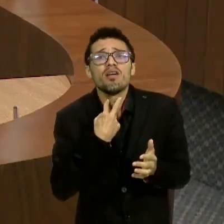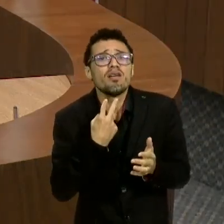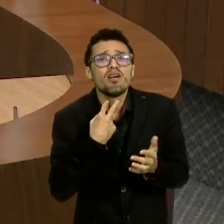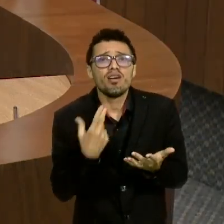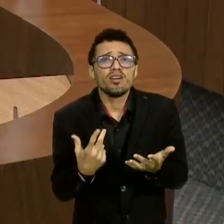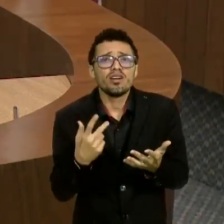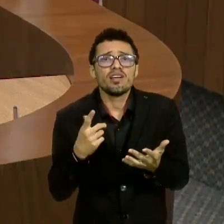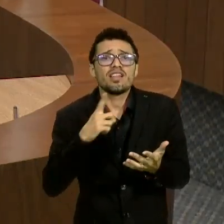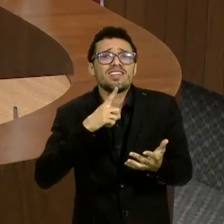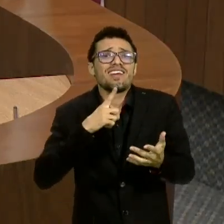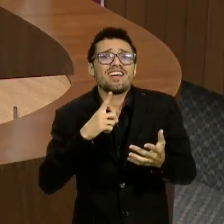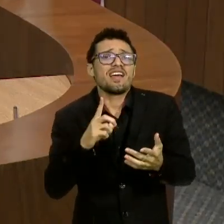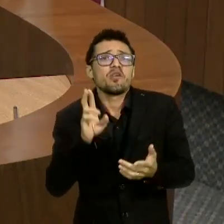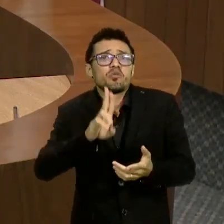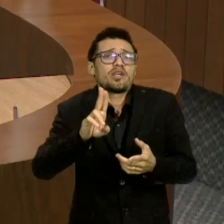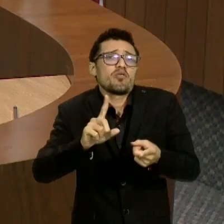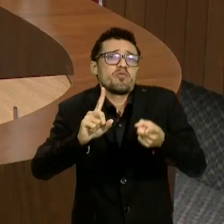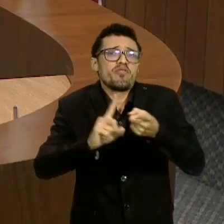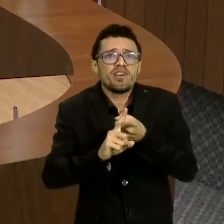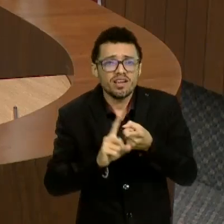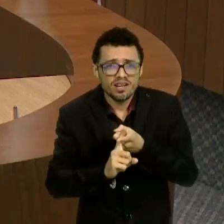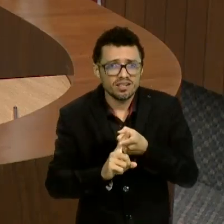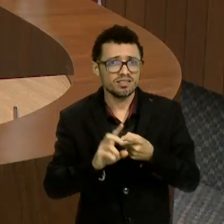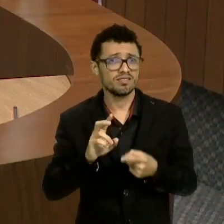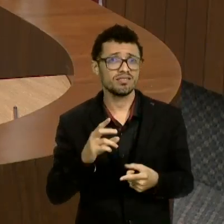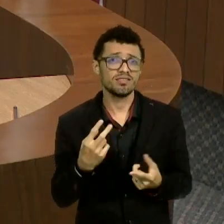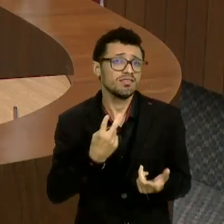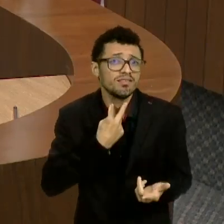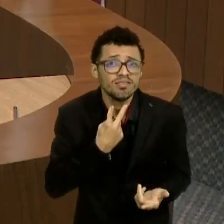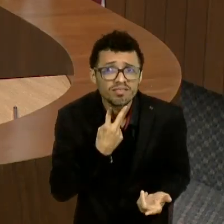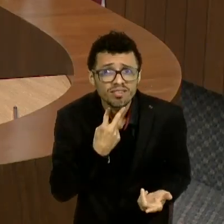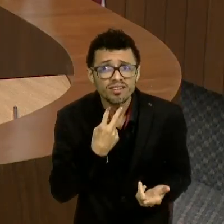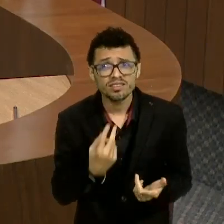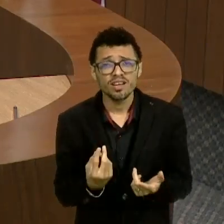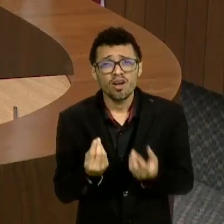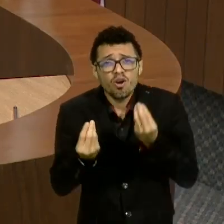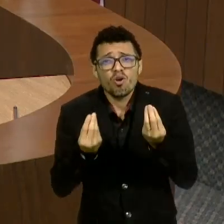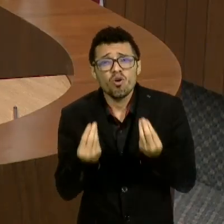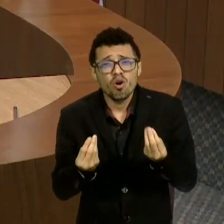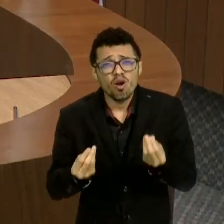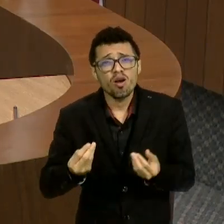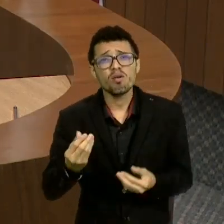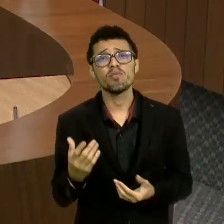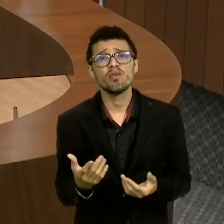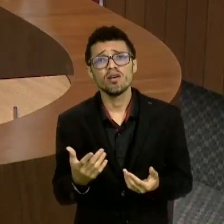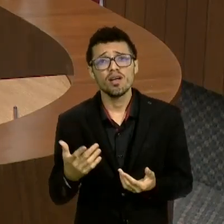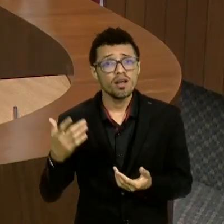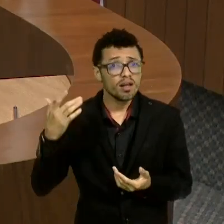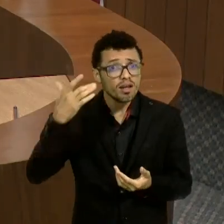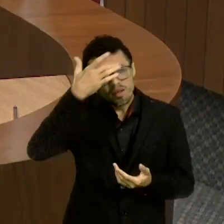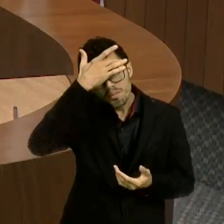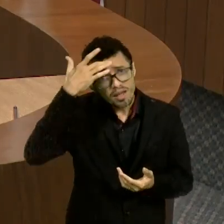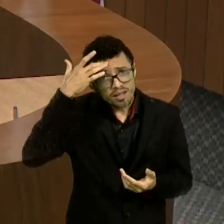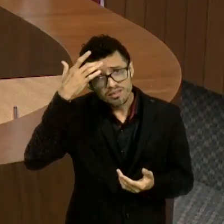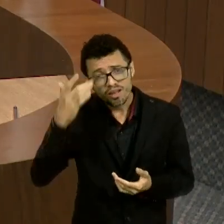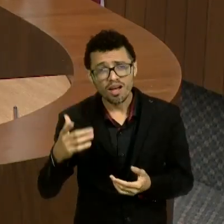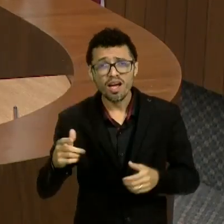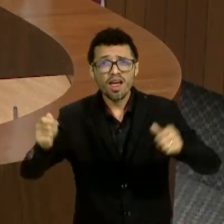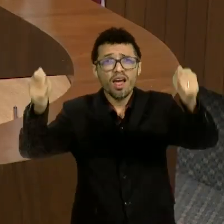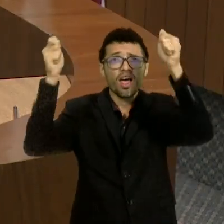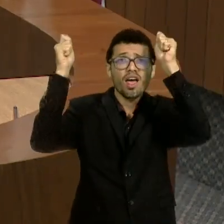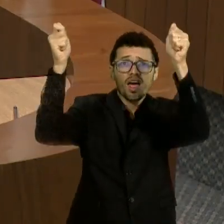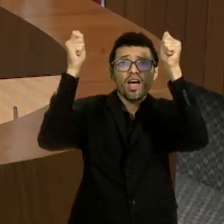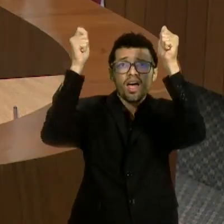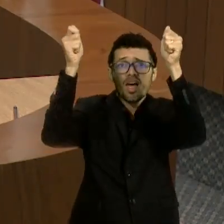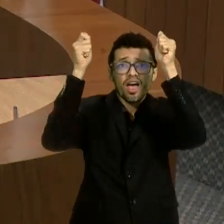não há mais insano do que ver abortistas levantando a bandeira dos Direitos Humanos essas